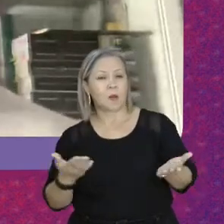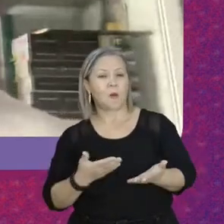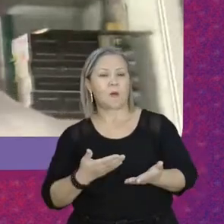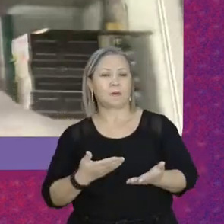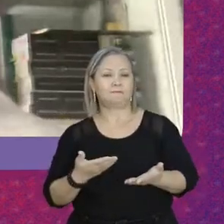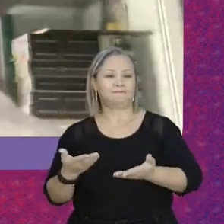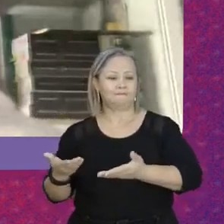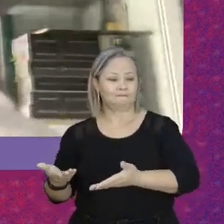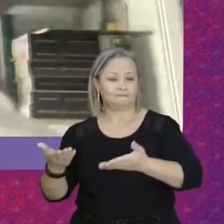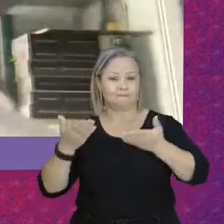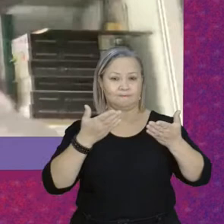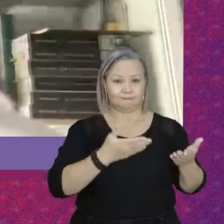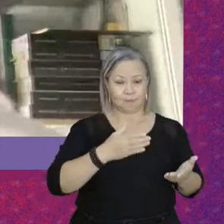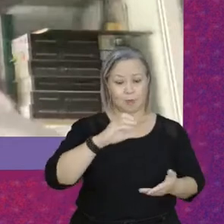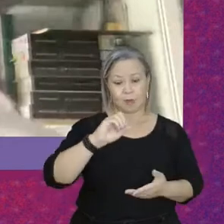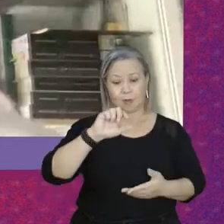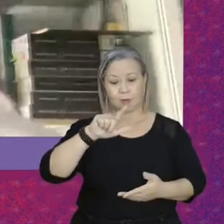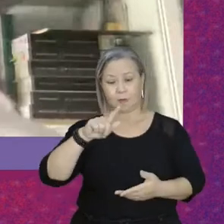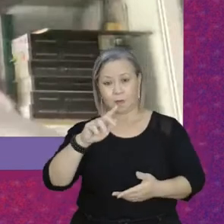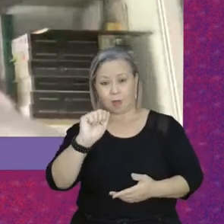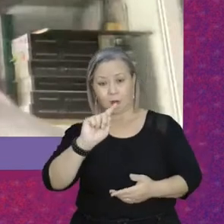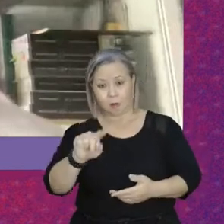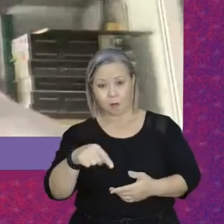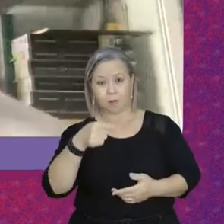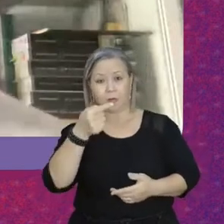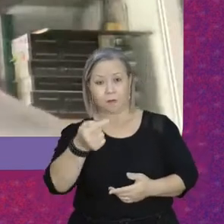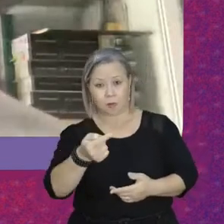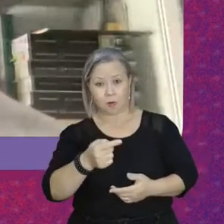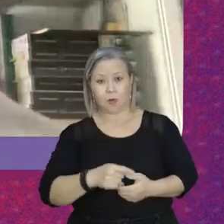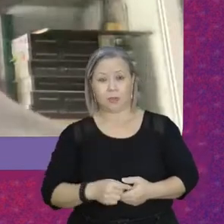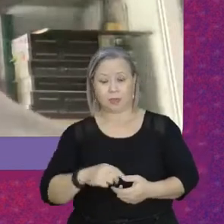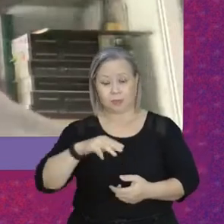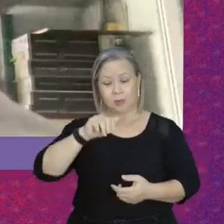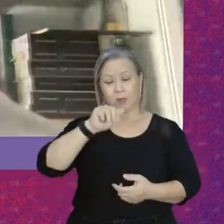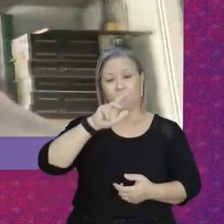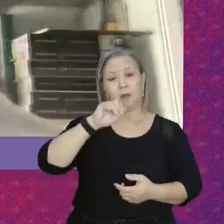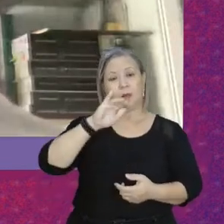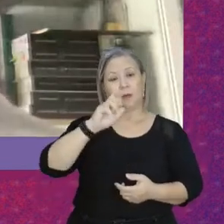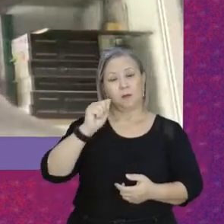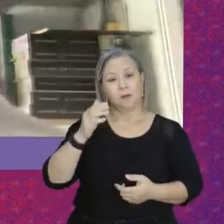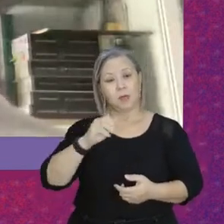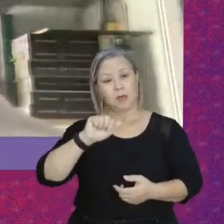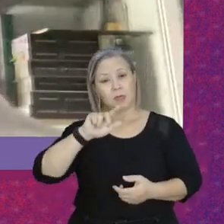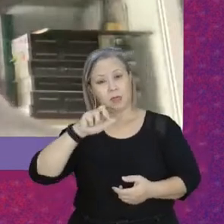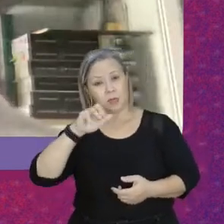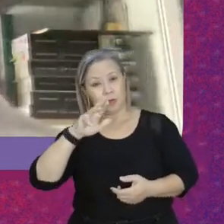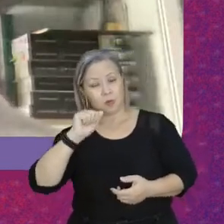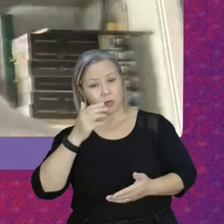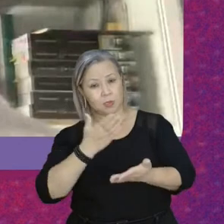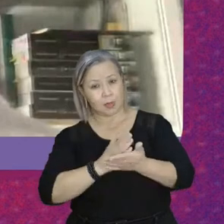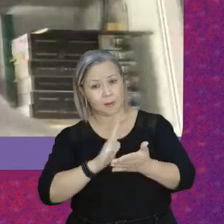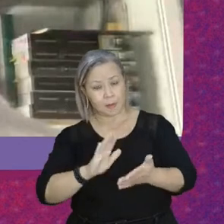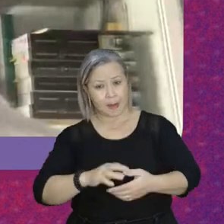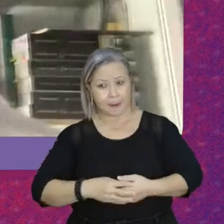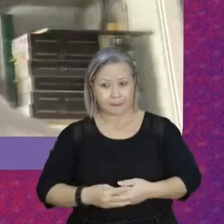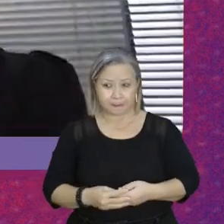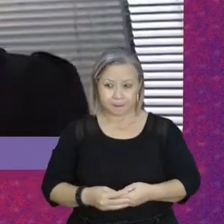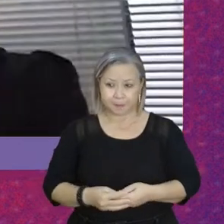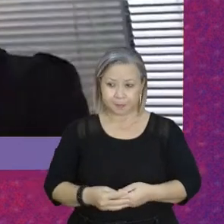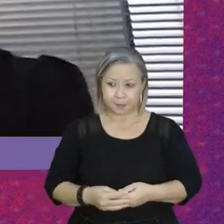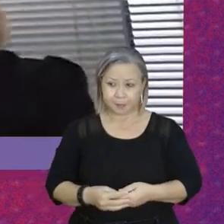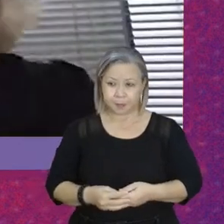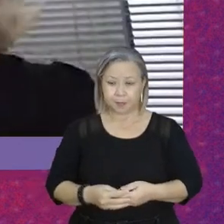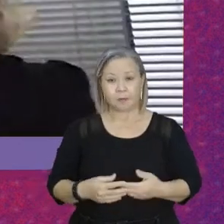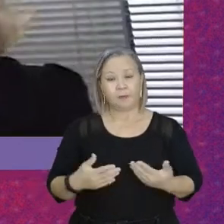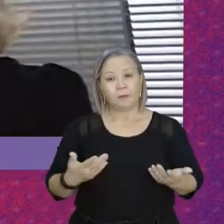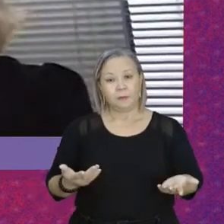passar para a Olga e depois passar para a Maria Lúcia encerrar com a gente.